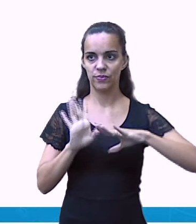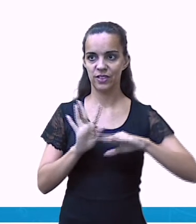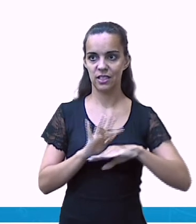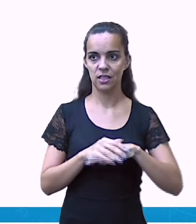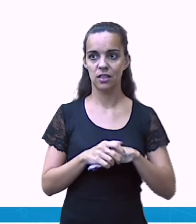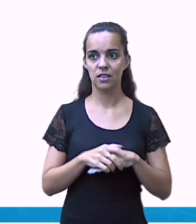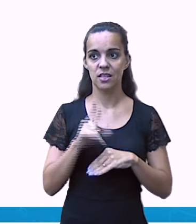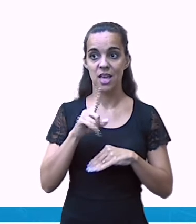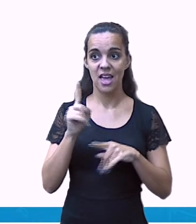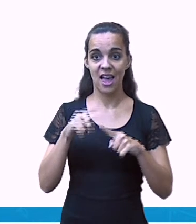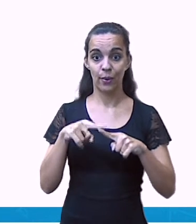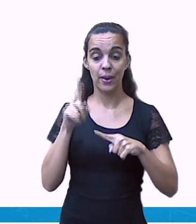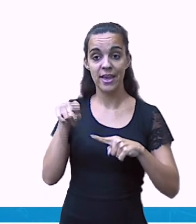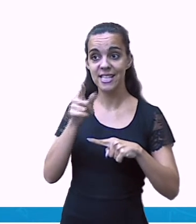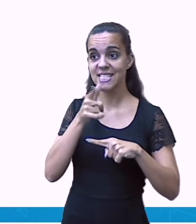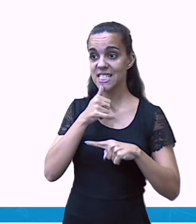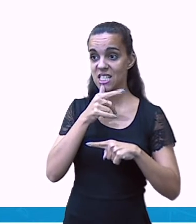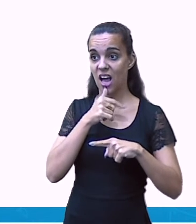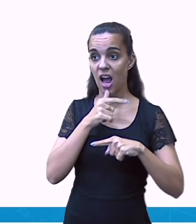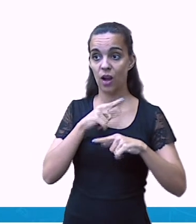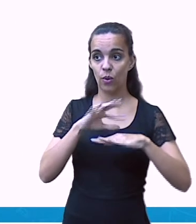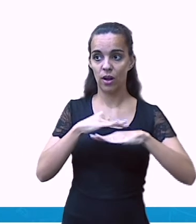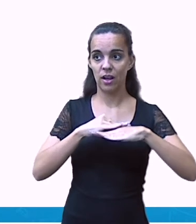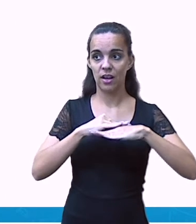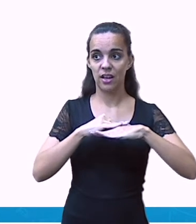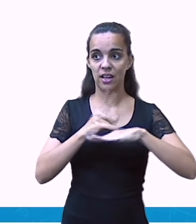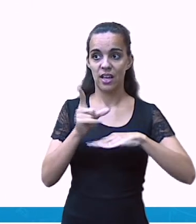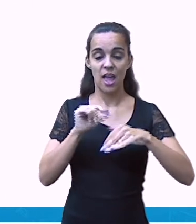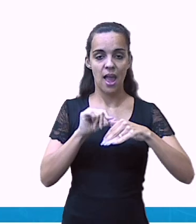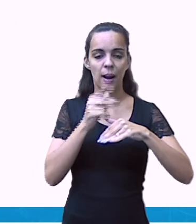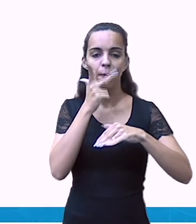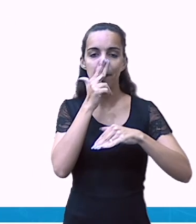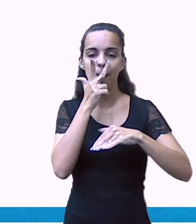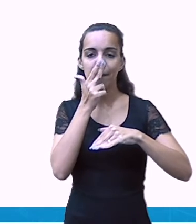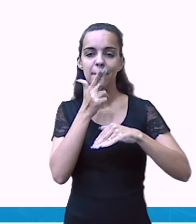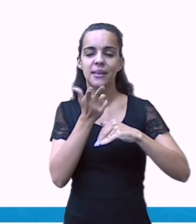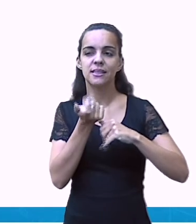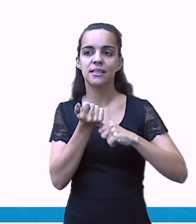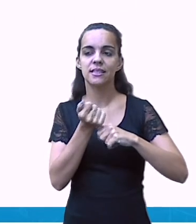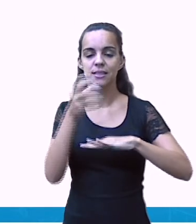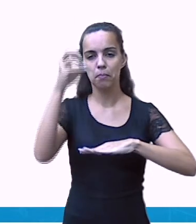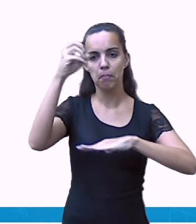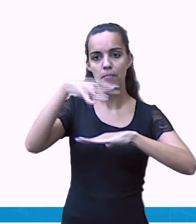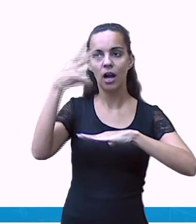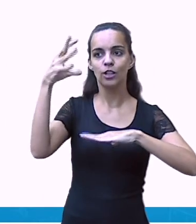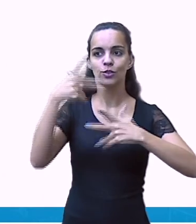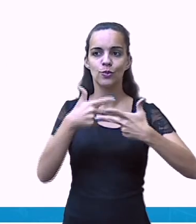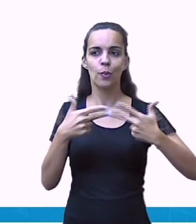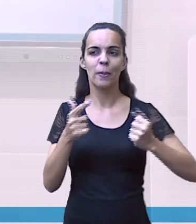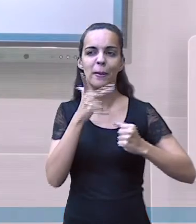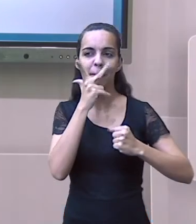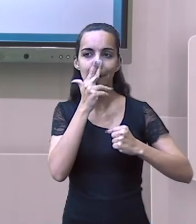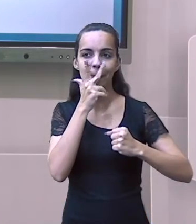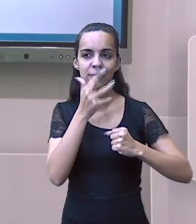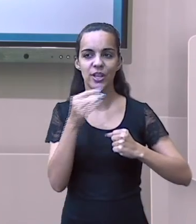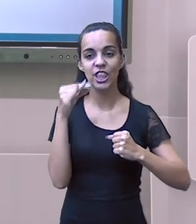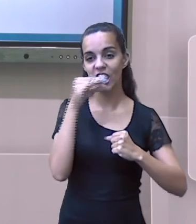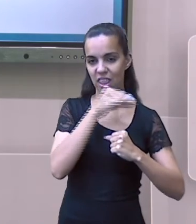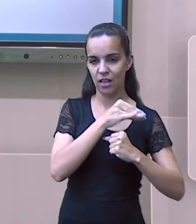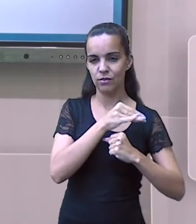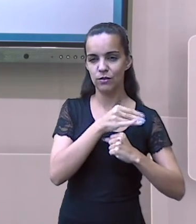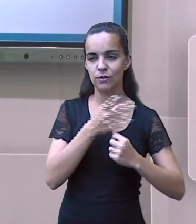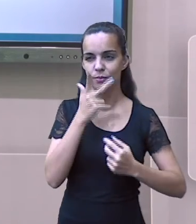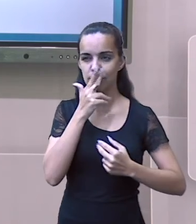os hidrofugantes, a água nem molha a superfície, tá? Então, impermeabiliza